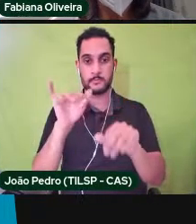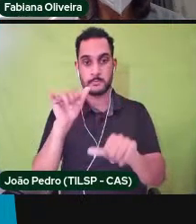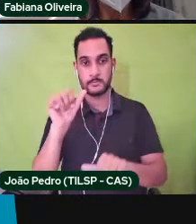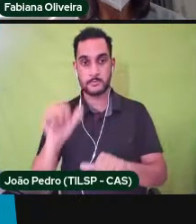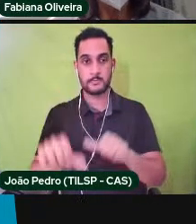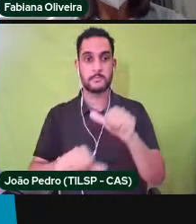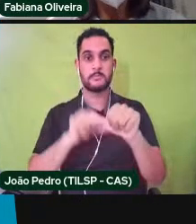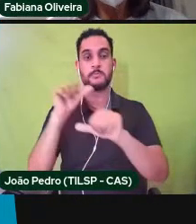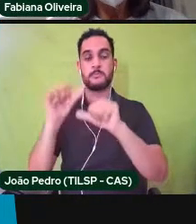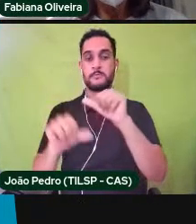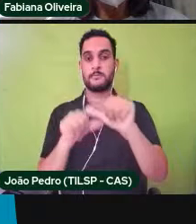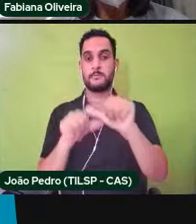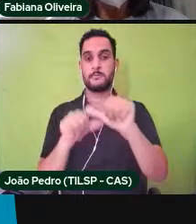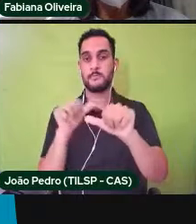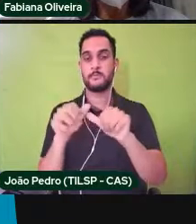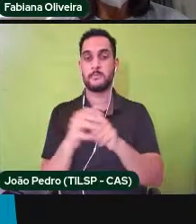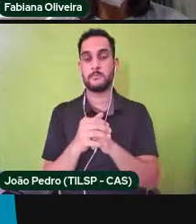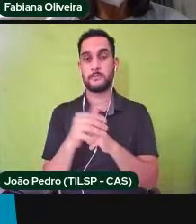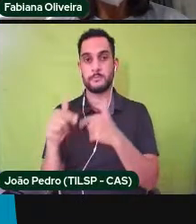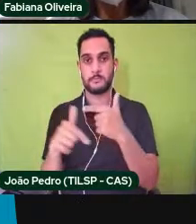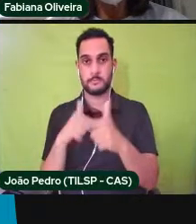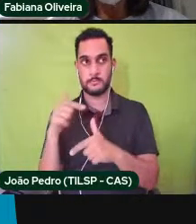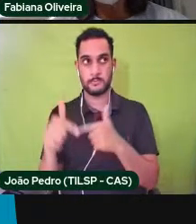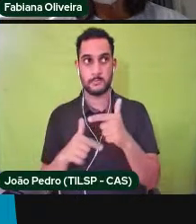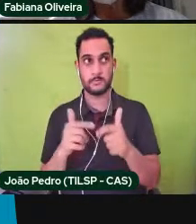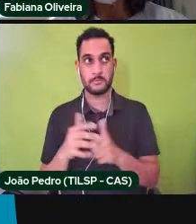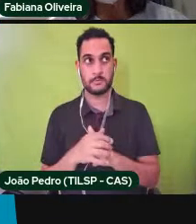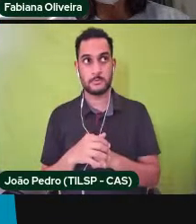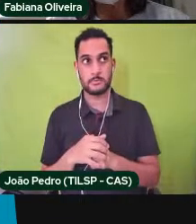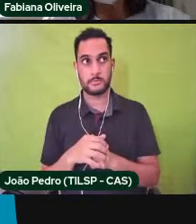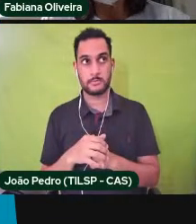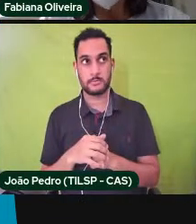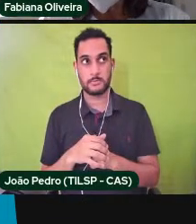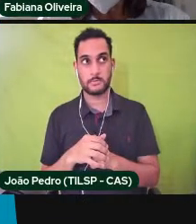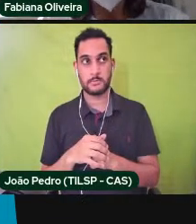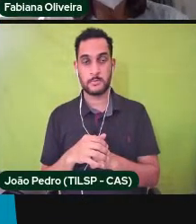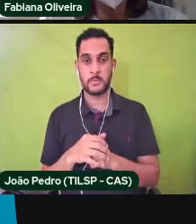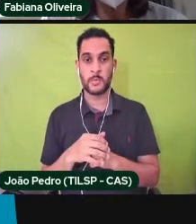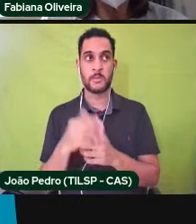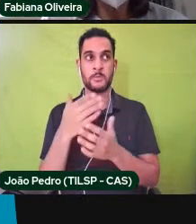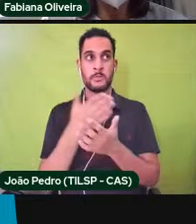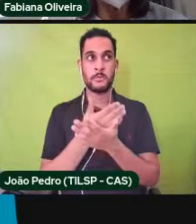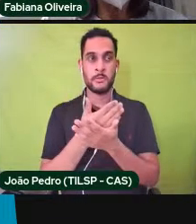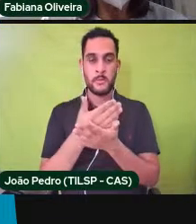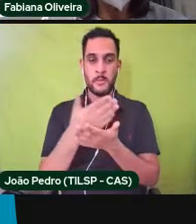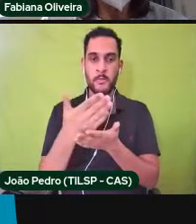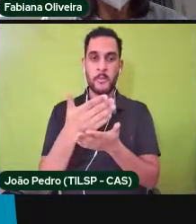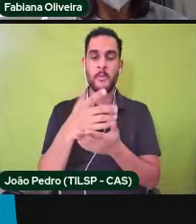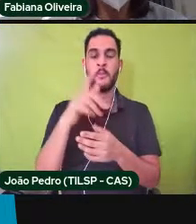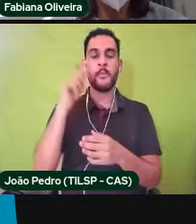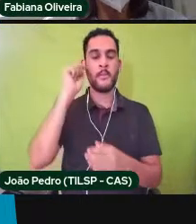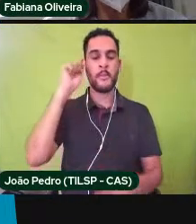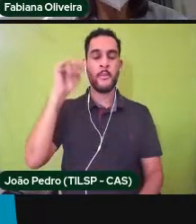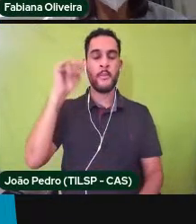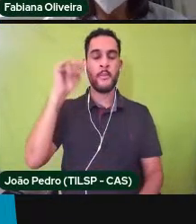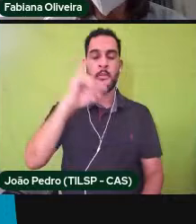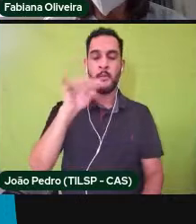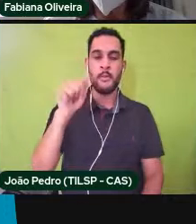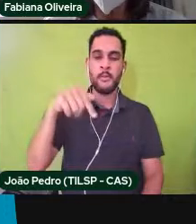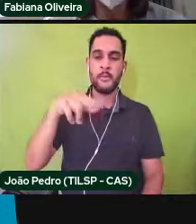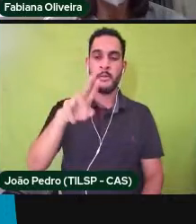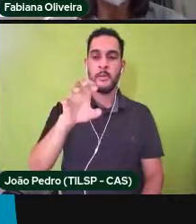ação. E, primeiramente, eu começo com uma citação do próprio Jacques Delors, de